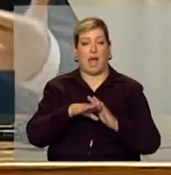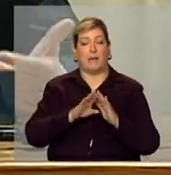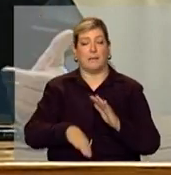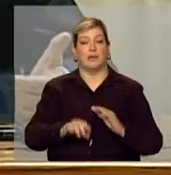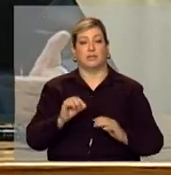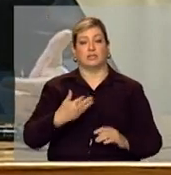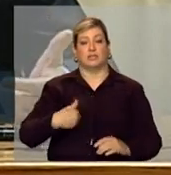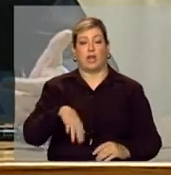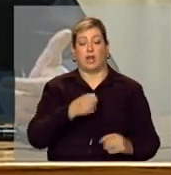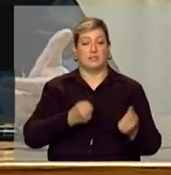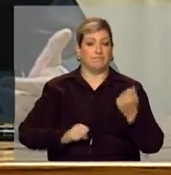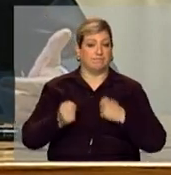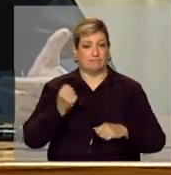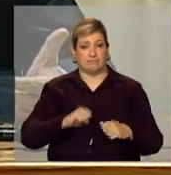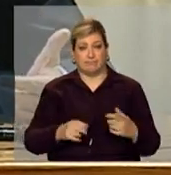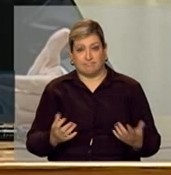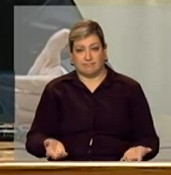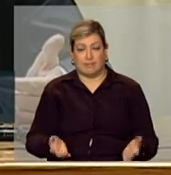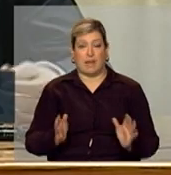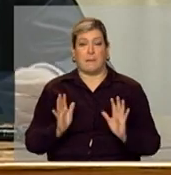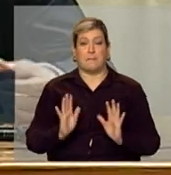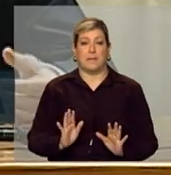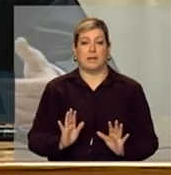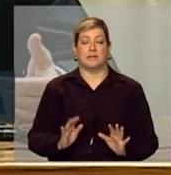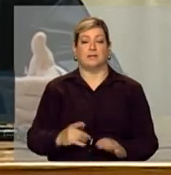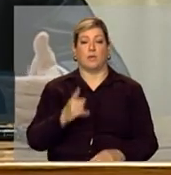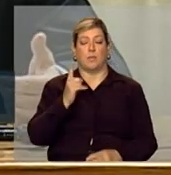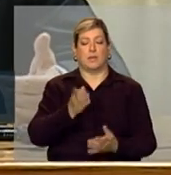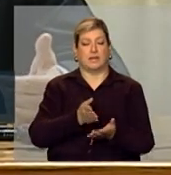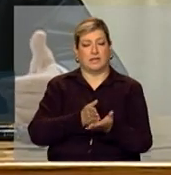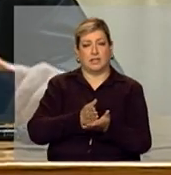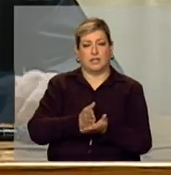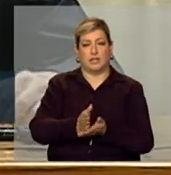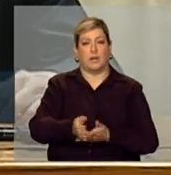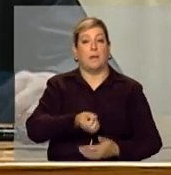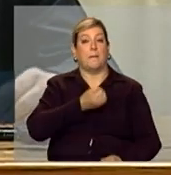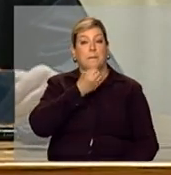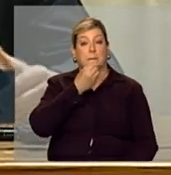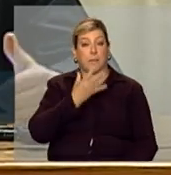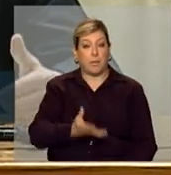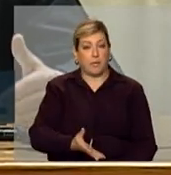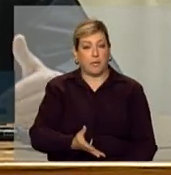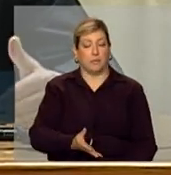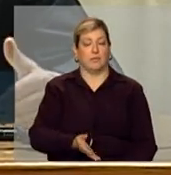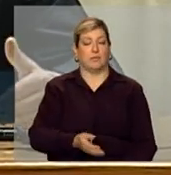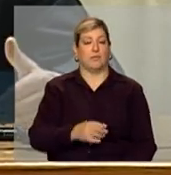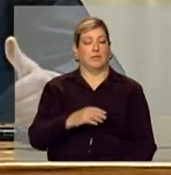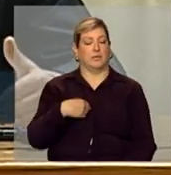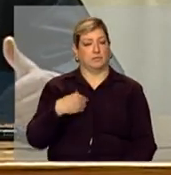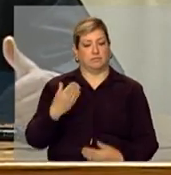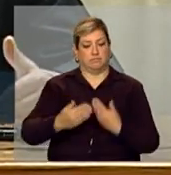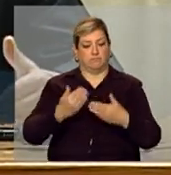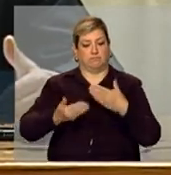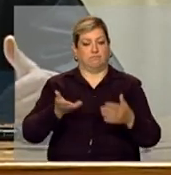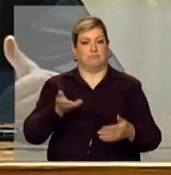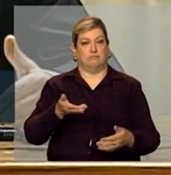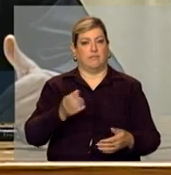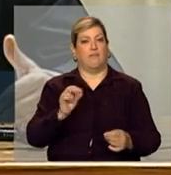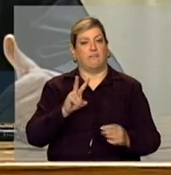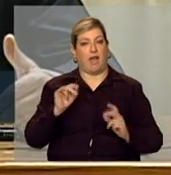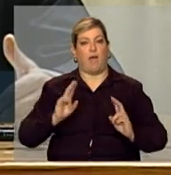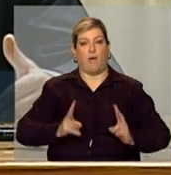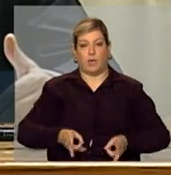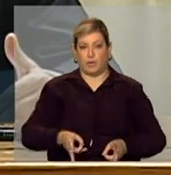nossas expectativas porém numa trajetória positiva numa ória de aceleração que vai